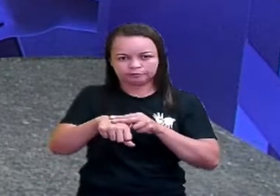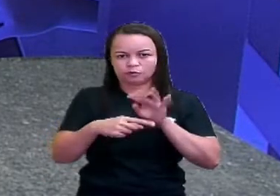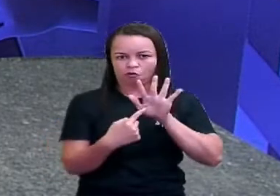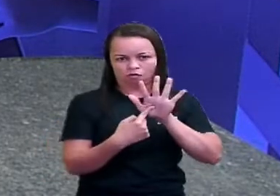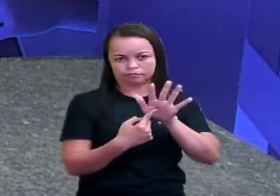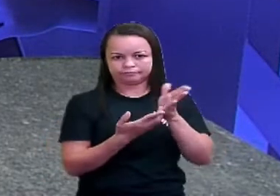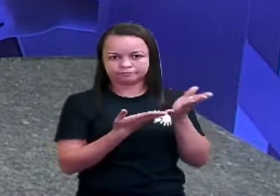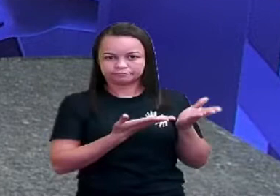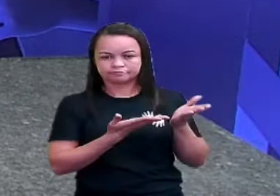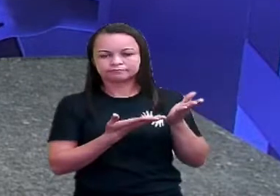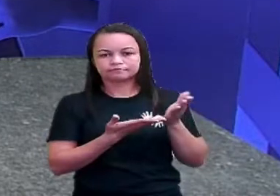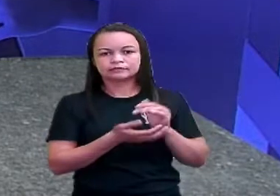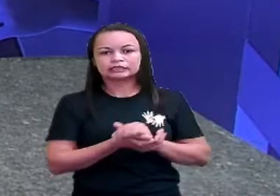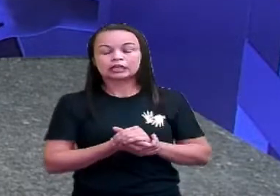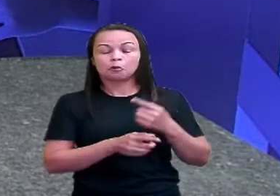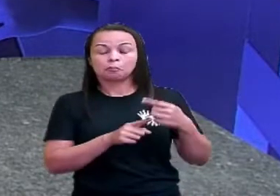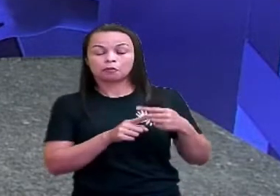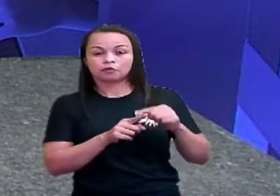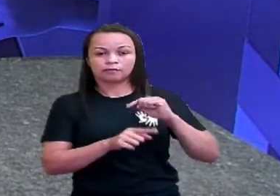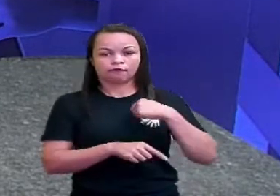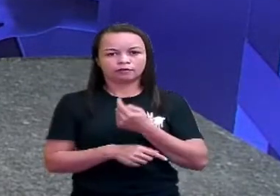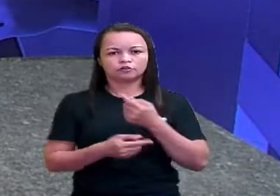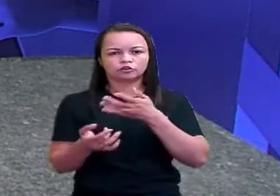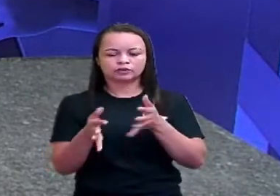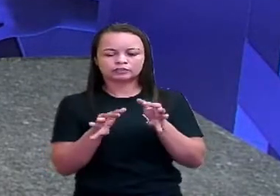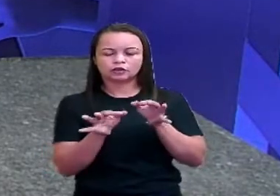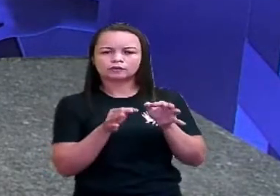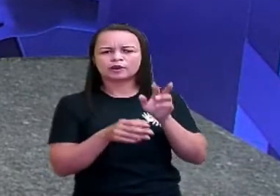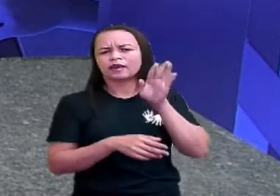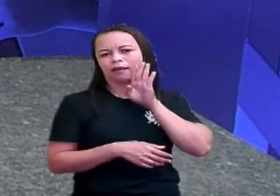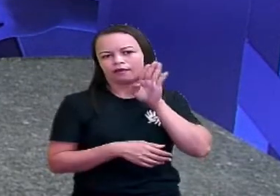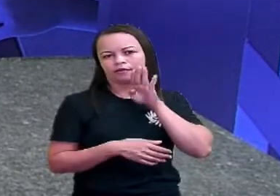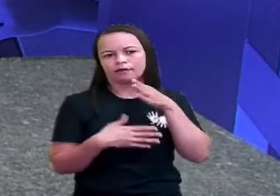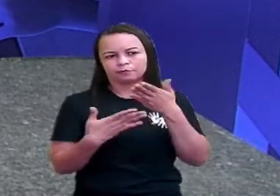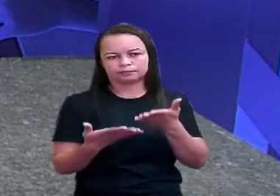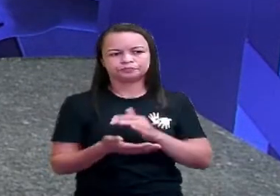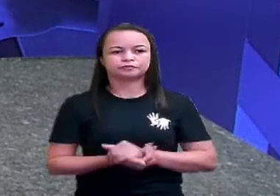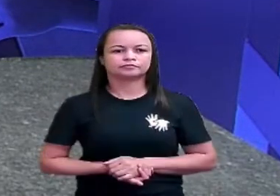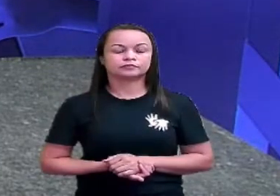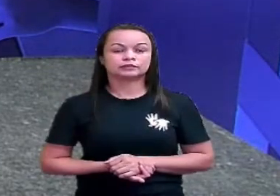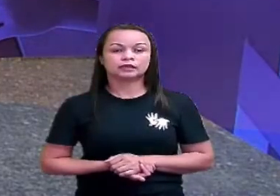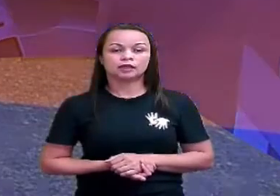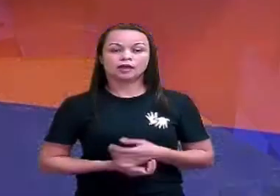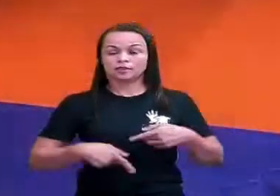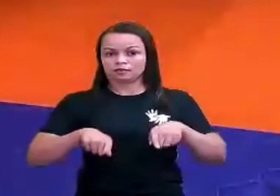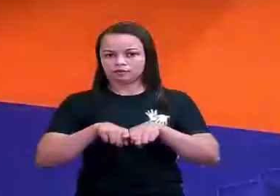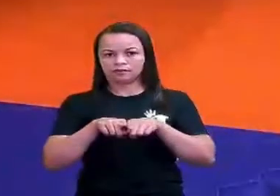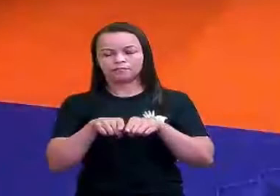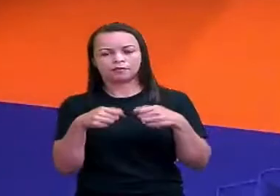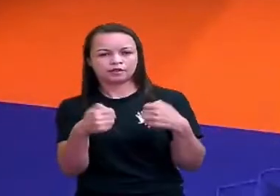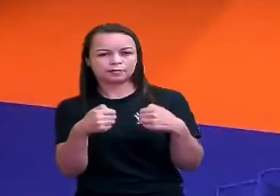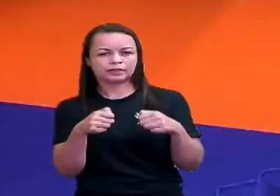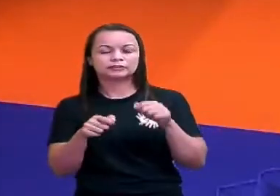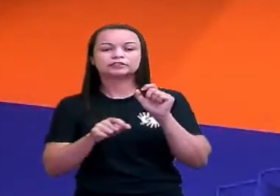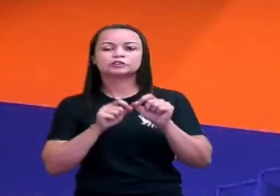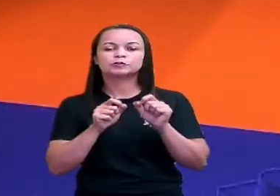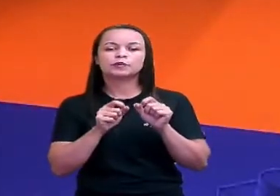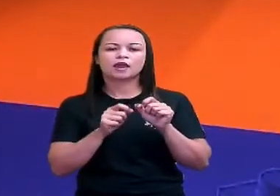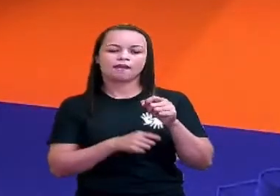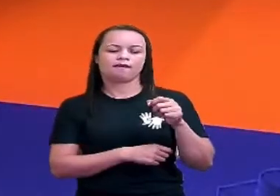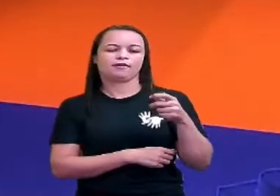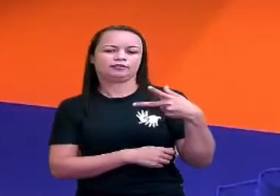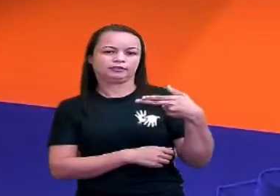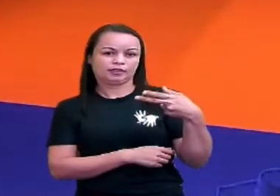tá bom? Porque aí a gente faz a cor da tartaruga bem mais legal, né? Também precisa tesoura